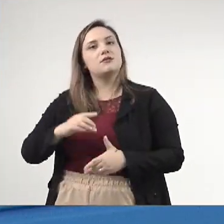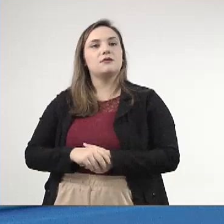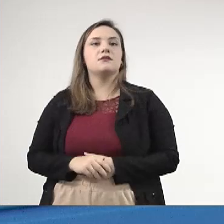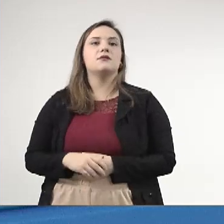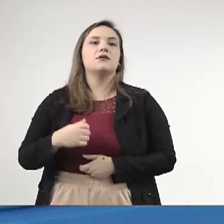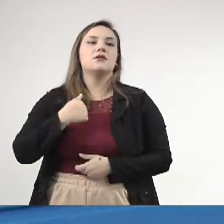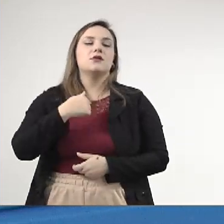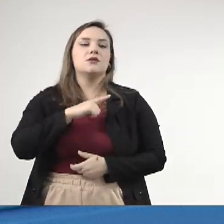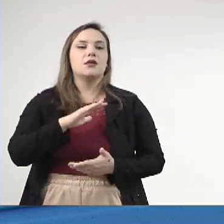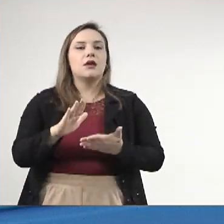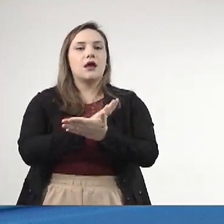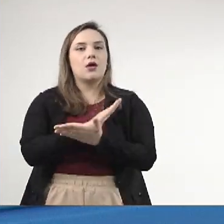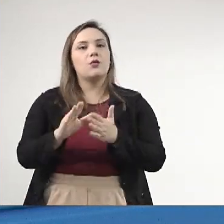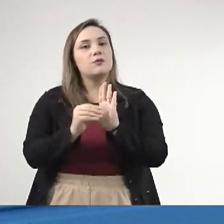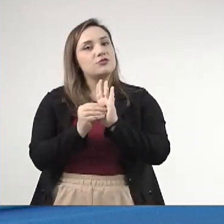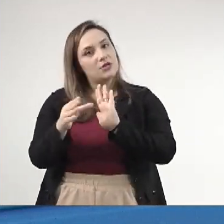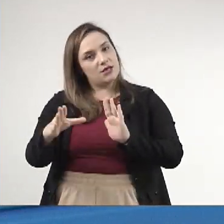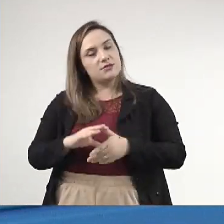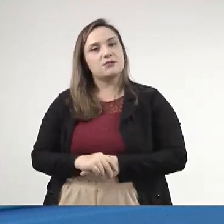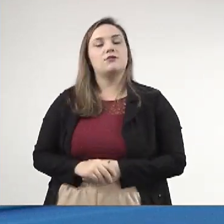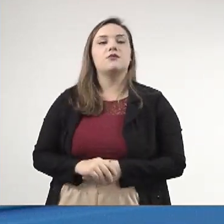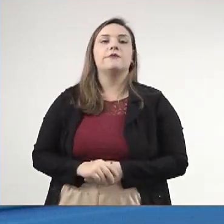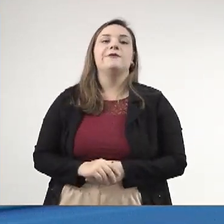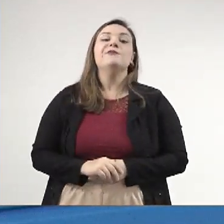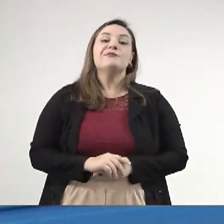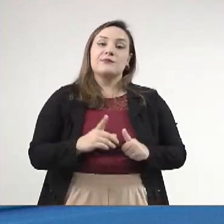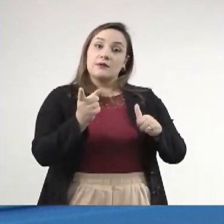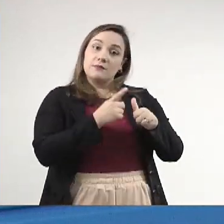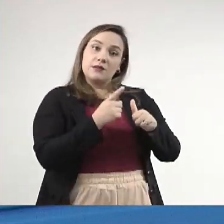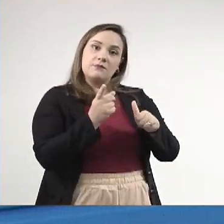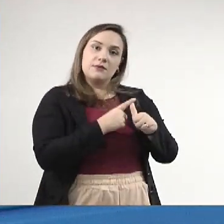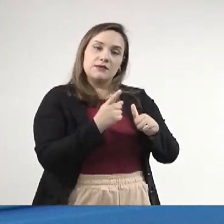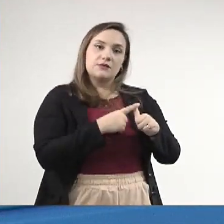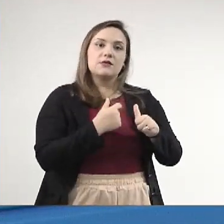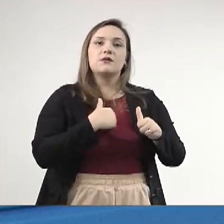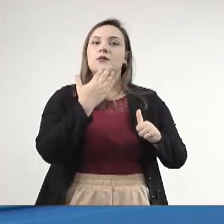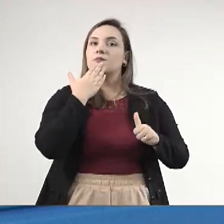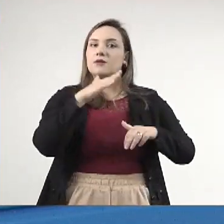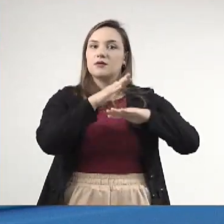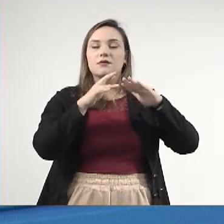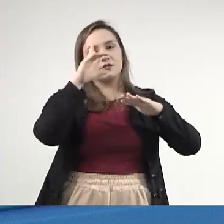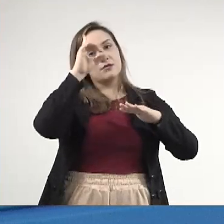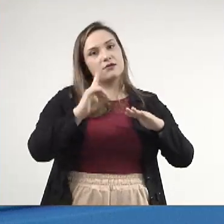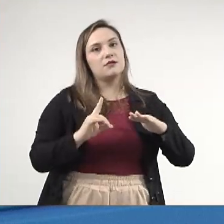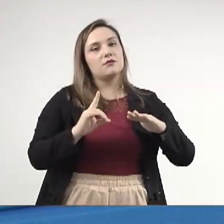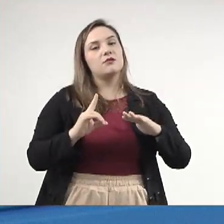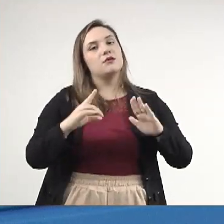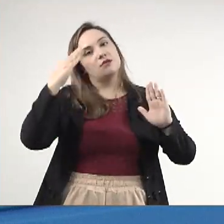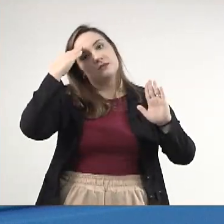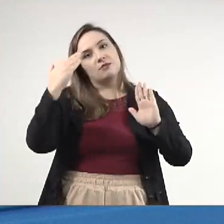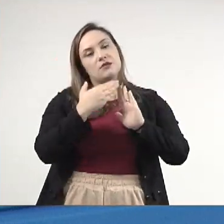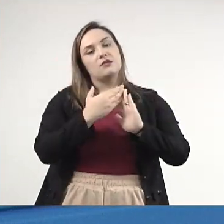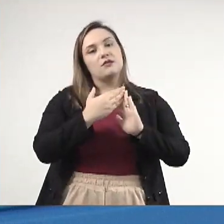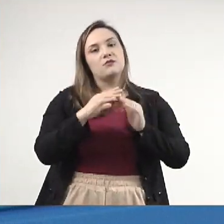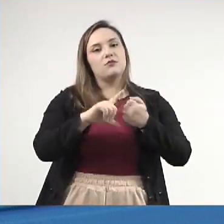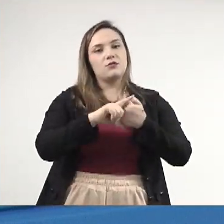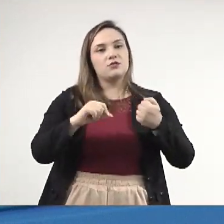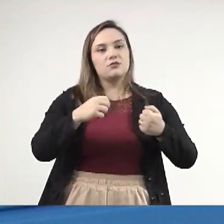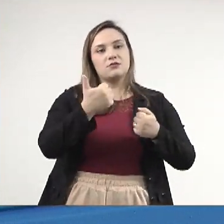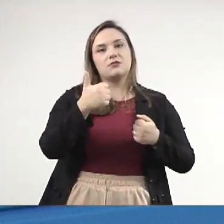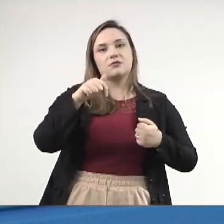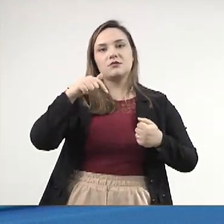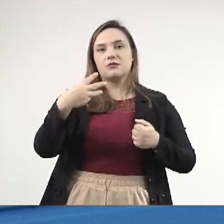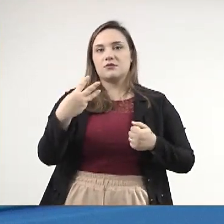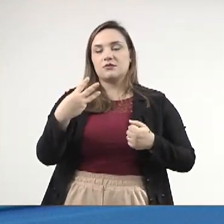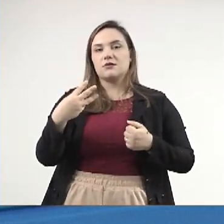algumas indicações na data de hoje. Em primeiro lugar, requeiro à mesa diretora, nos termos do artigo 173,